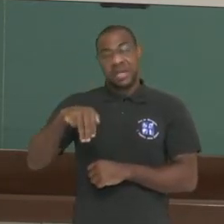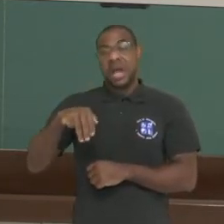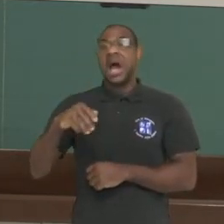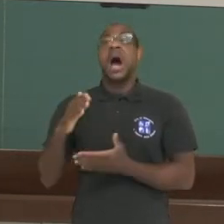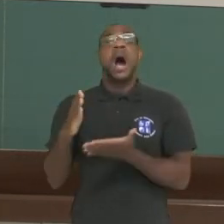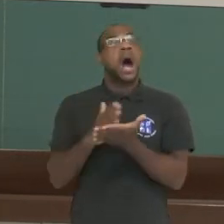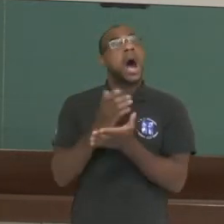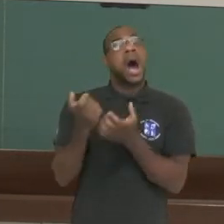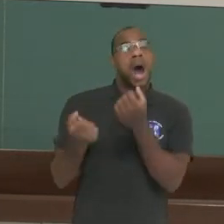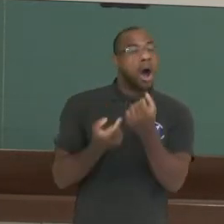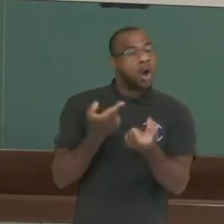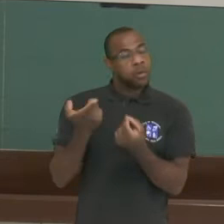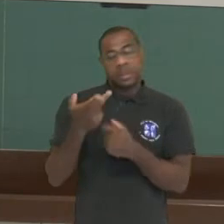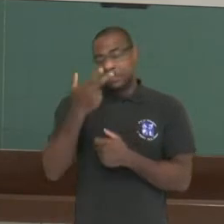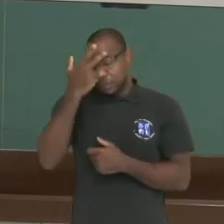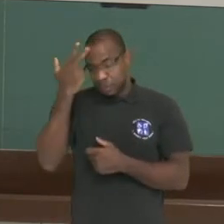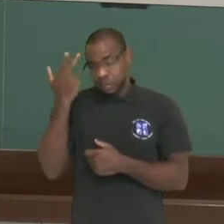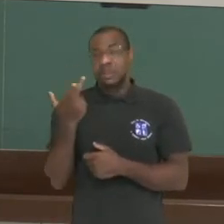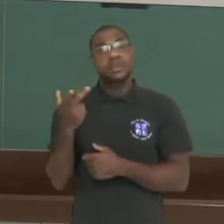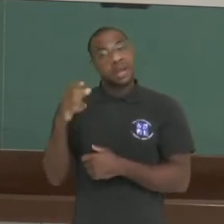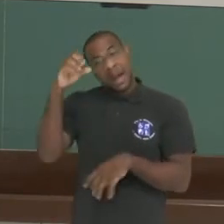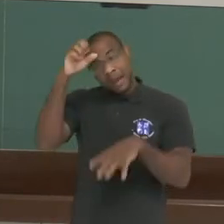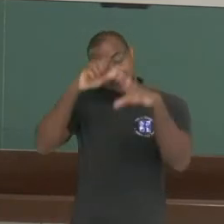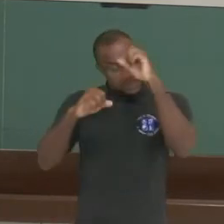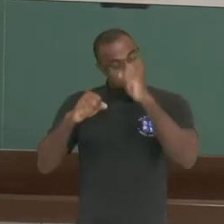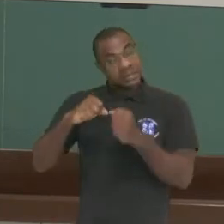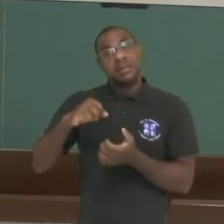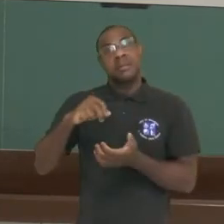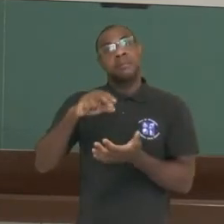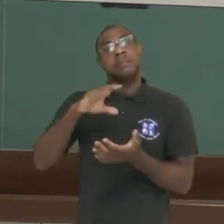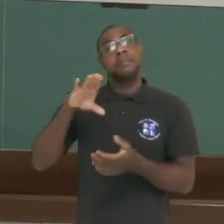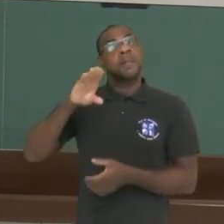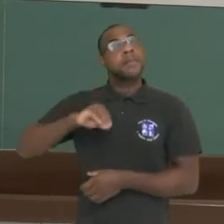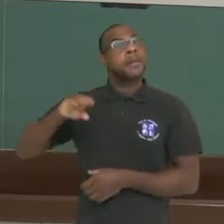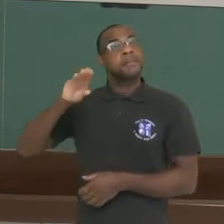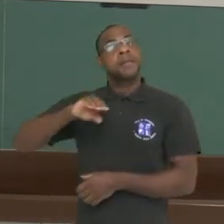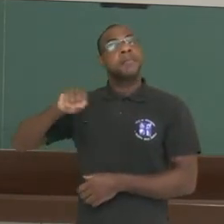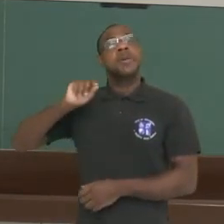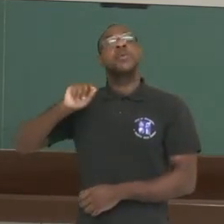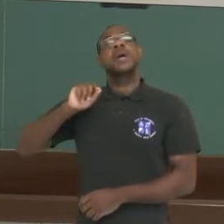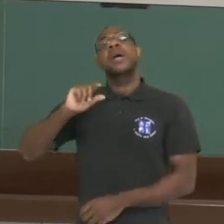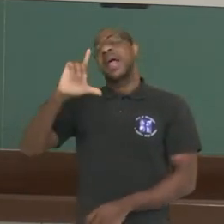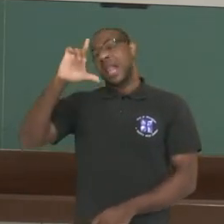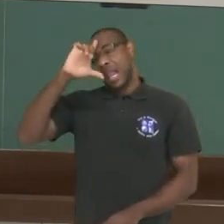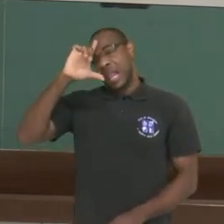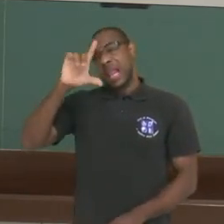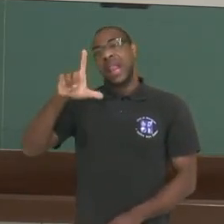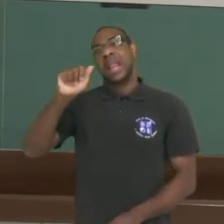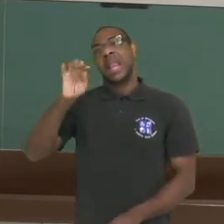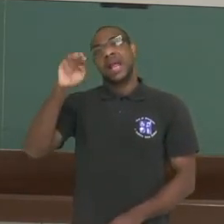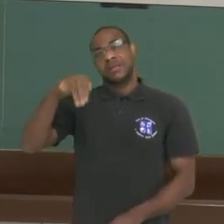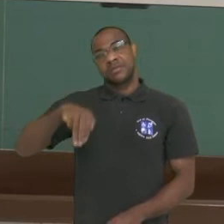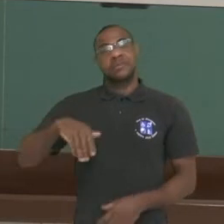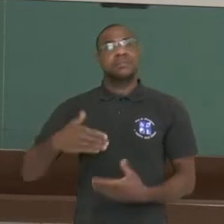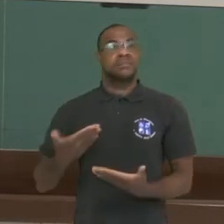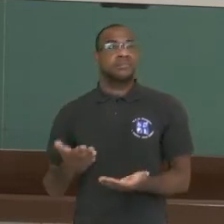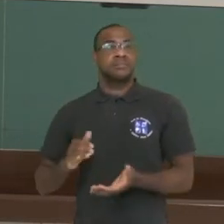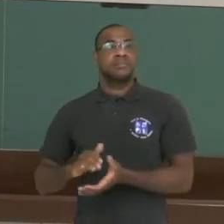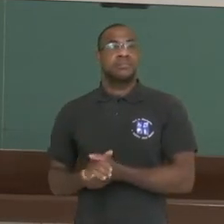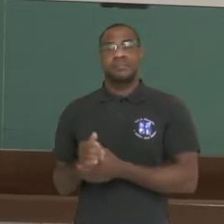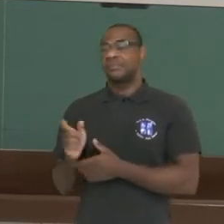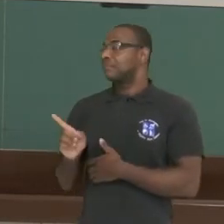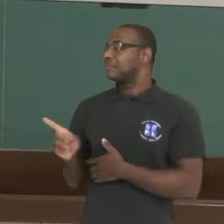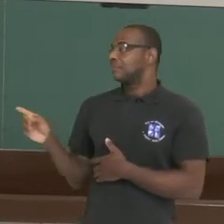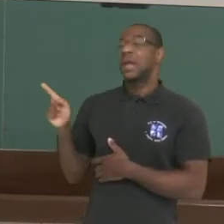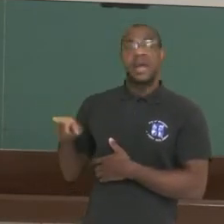falar, aprenderam a falar e escrever o latim. Ainda hoje, professor? Sim, existe isso sim. Então,